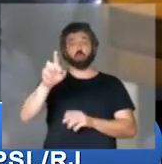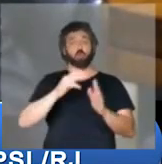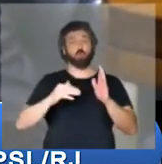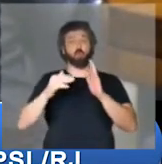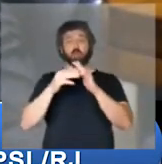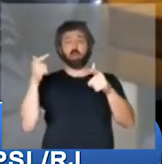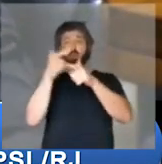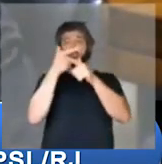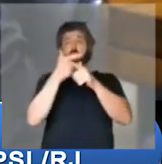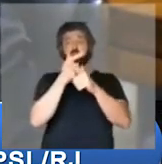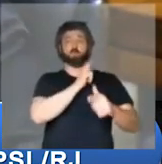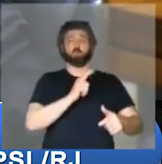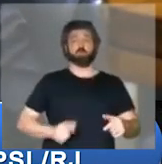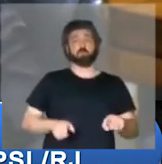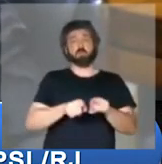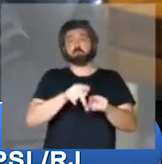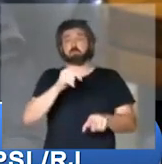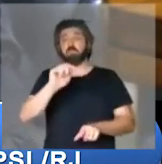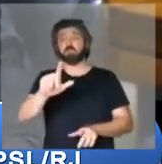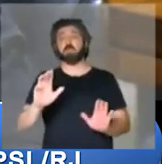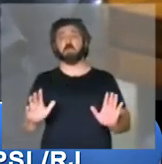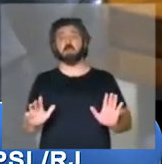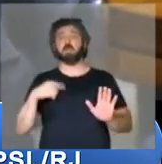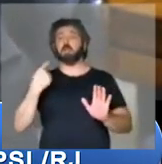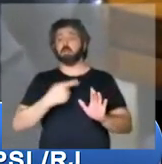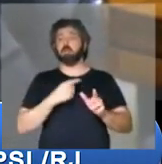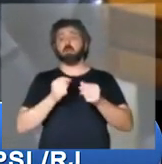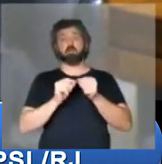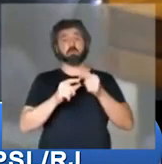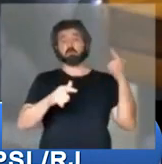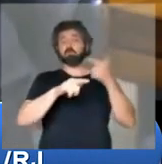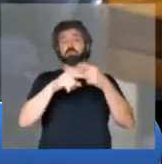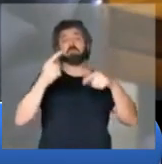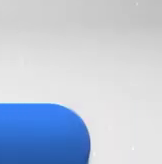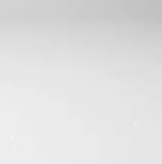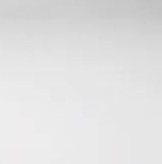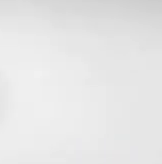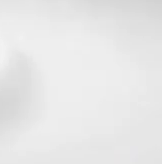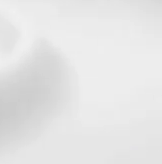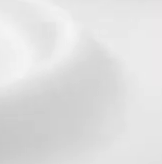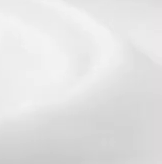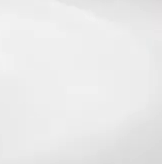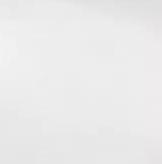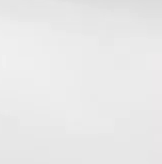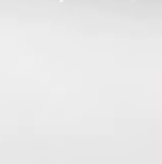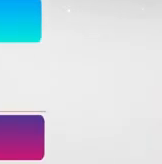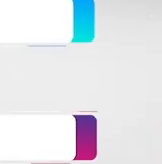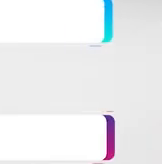atacando o governo e o PSL. E nós vamos sempre fazer retorção imediata. Obrigado.